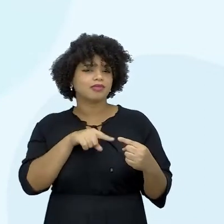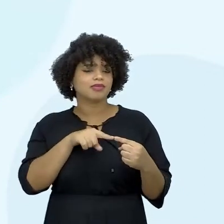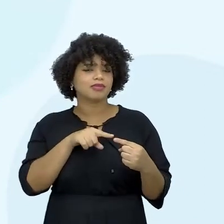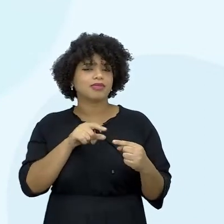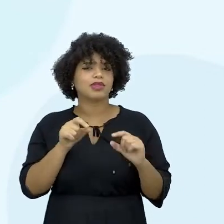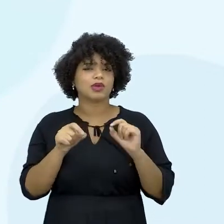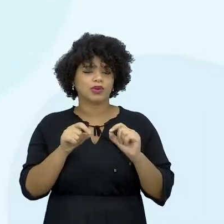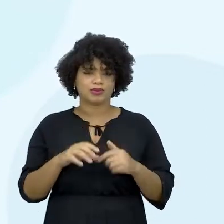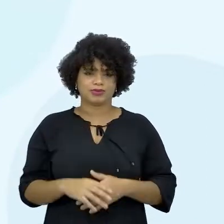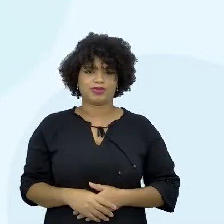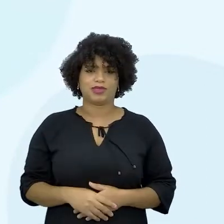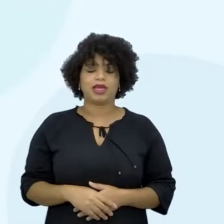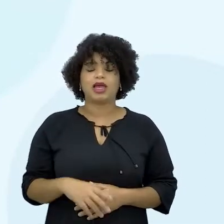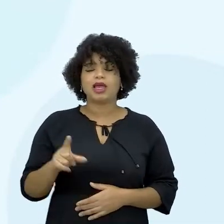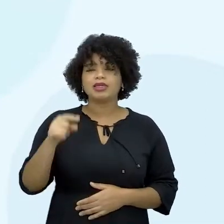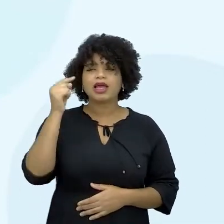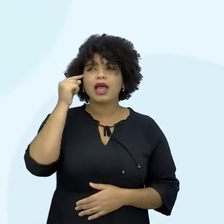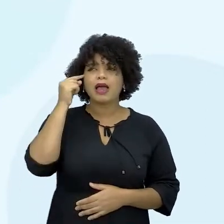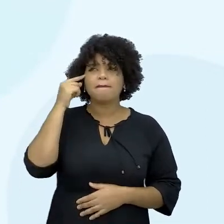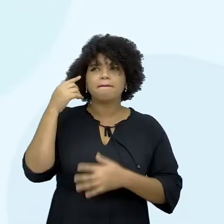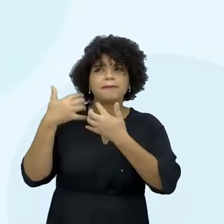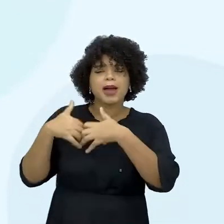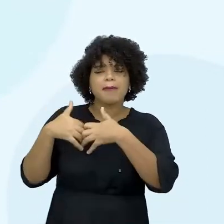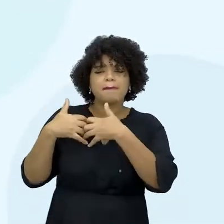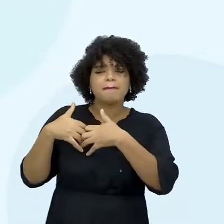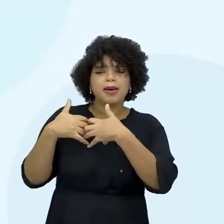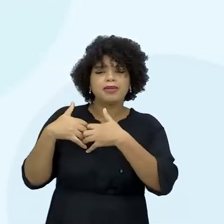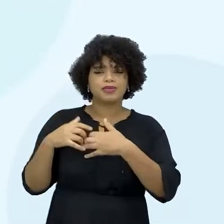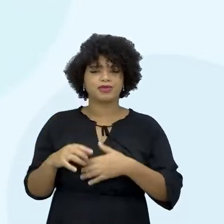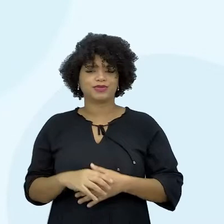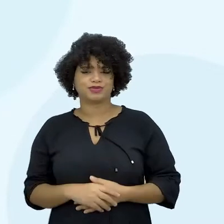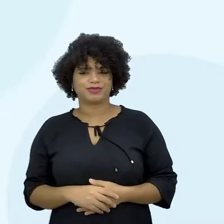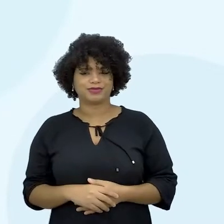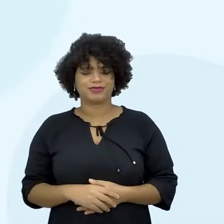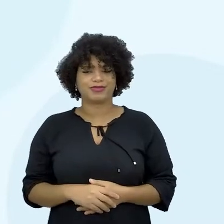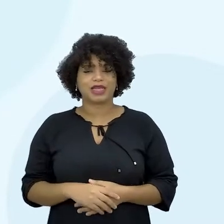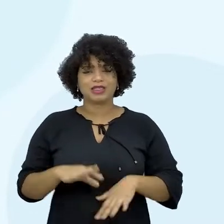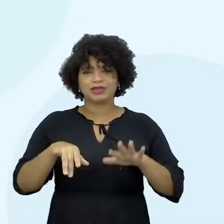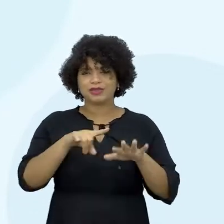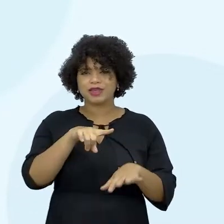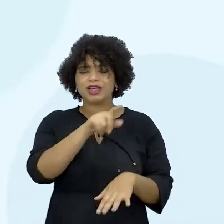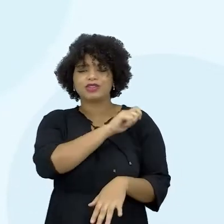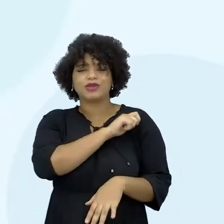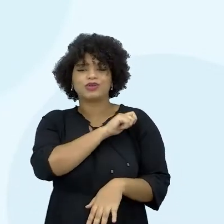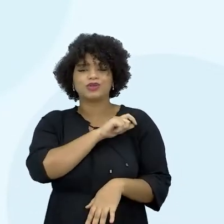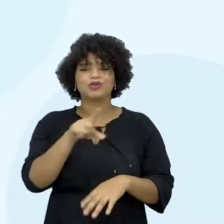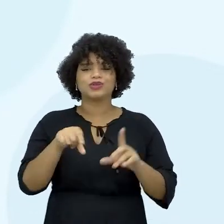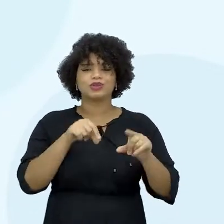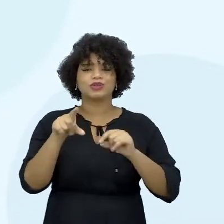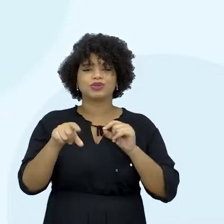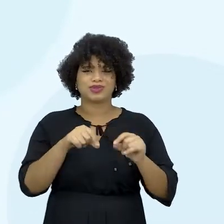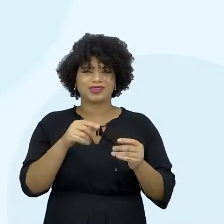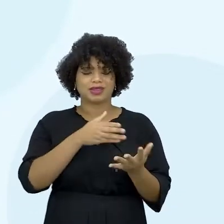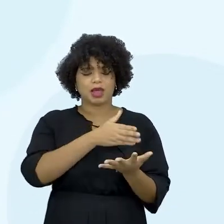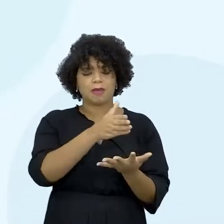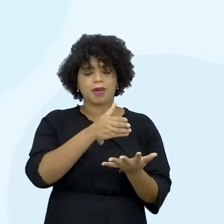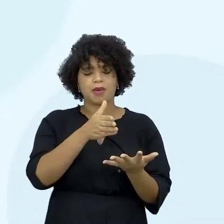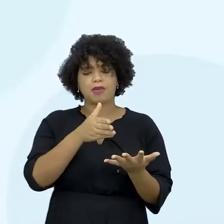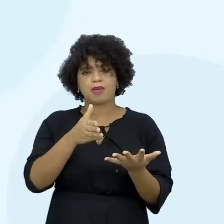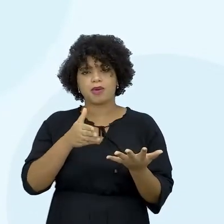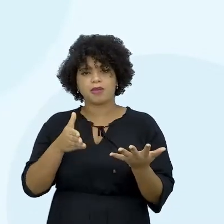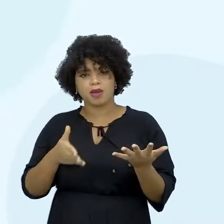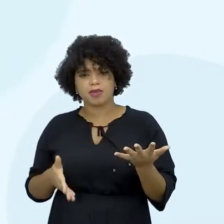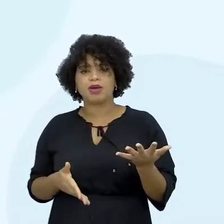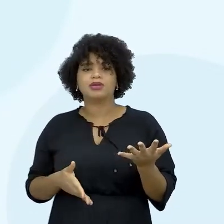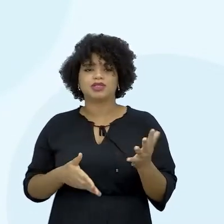objetivo? Desenvolver um pensamento crítico e reflexivo. Geralmente, o estudante que escolhe esse itinerário, né, esse aprofundamento,